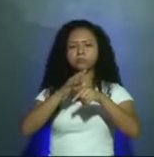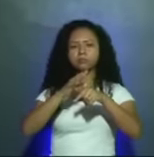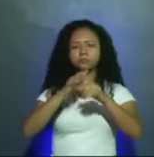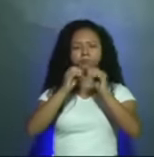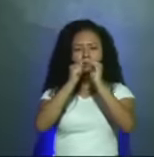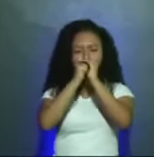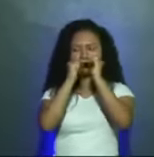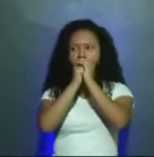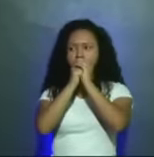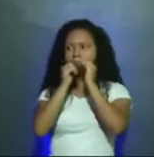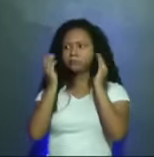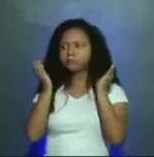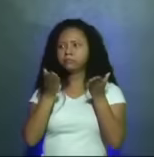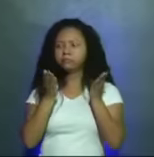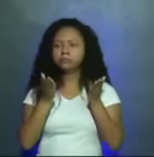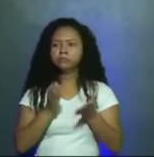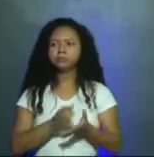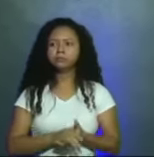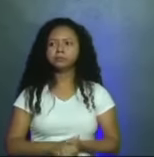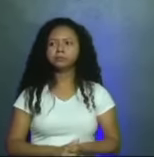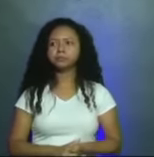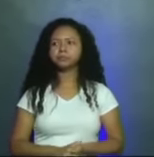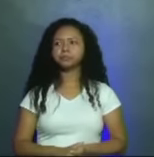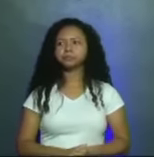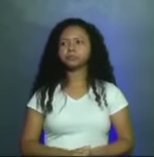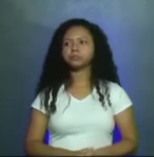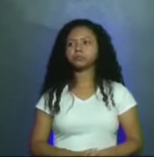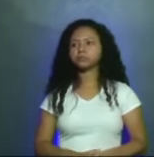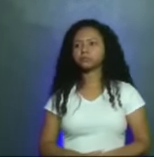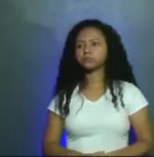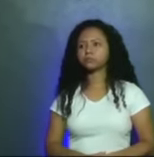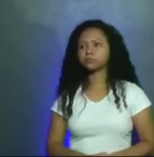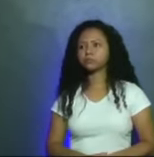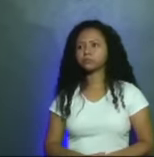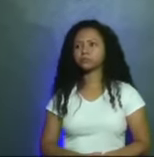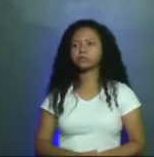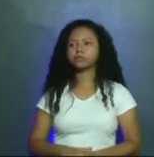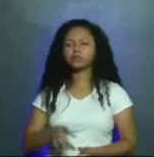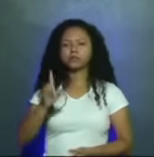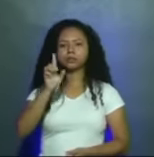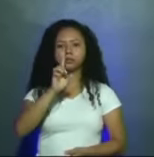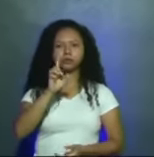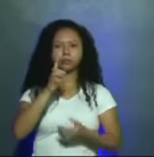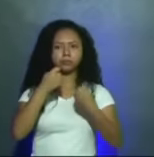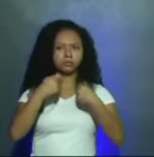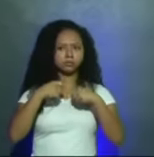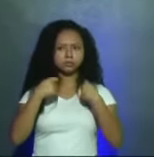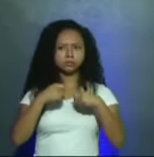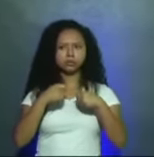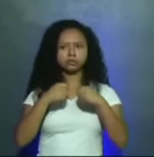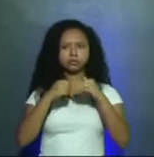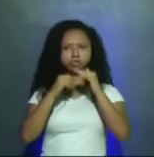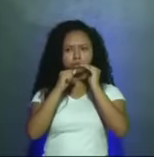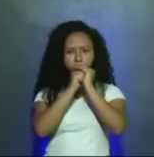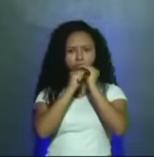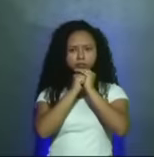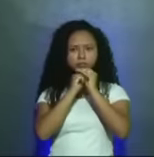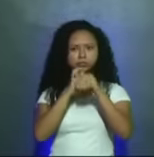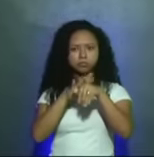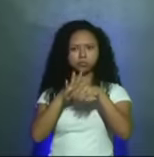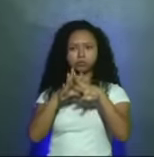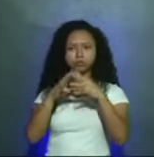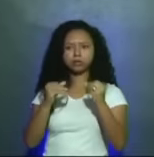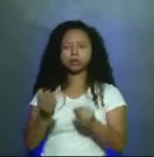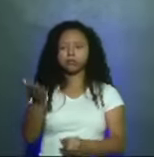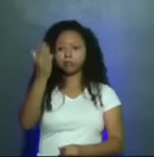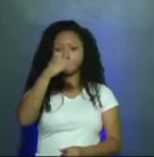os obreiros que podem orar, todos que não precisam de uma oração de cura, então venham nos ajudar a orar pelas pessoas.